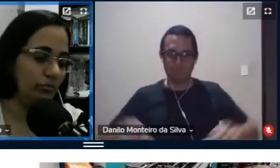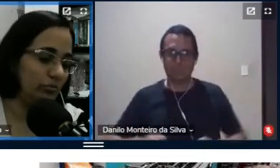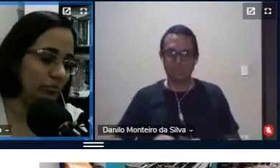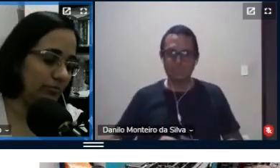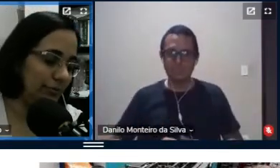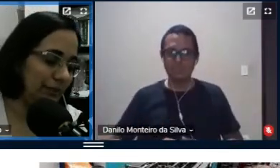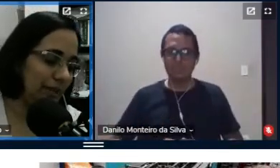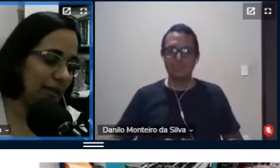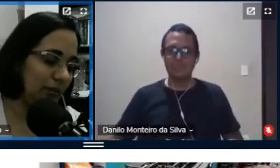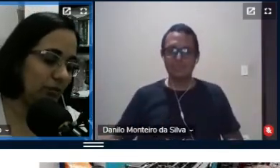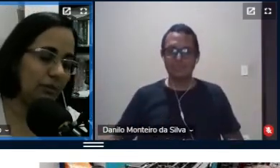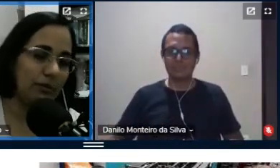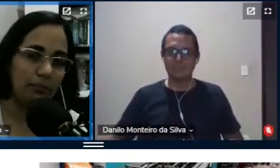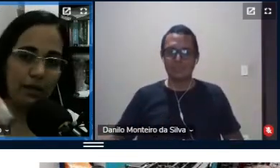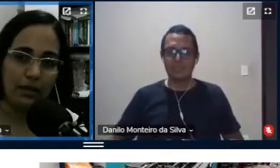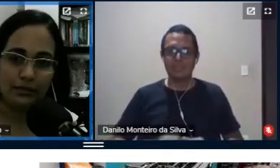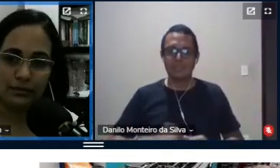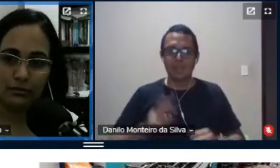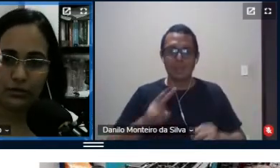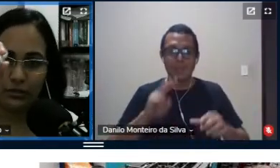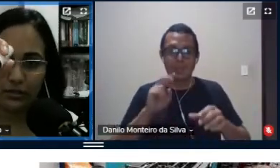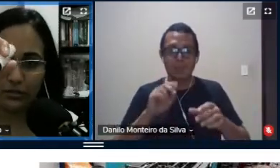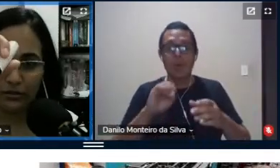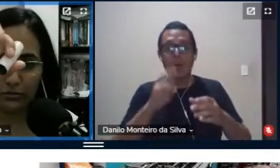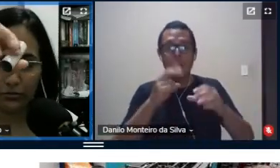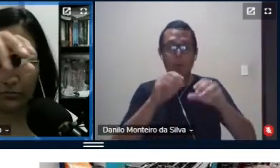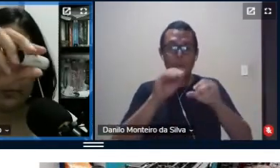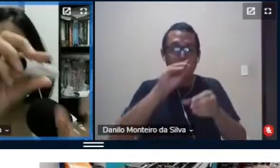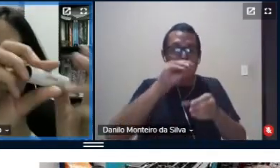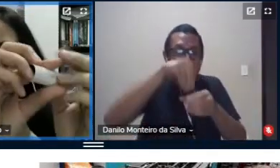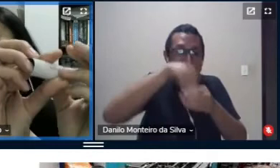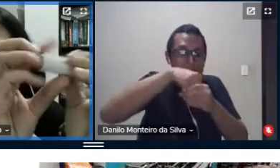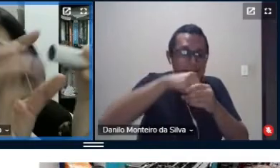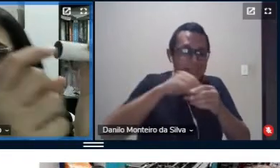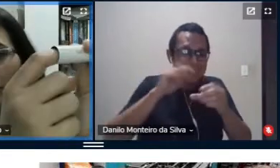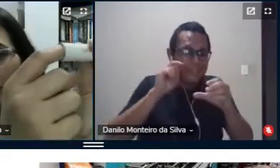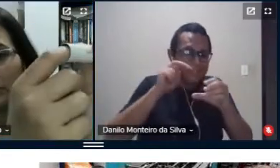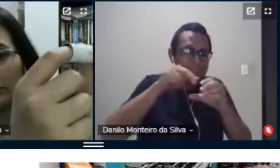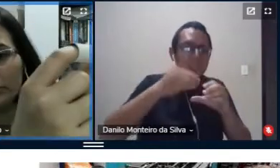defeito dentro da minha peça, então tem aqui, ó, tem